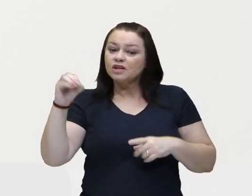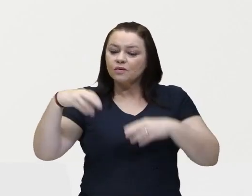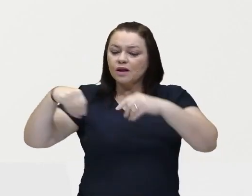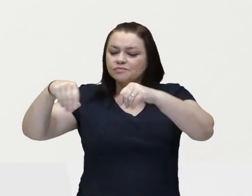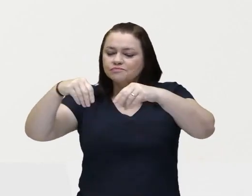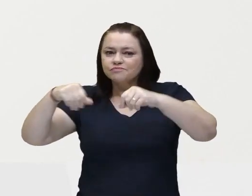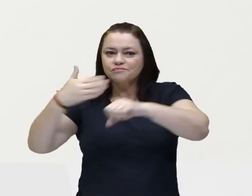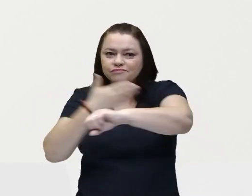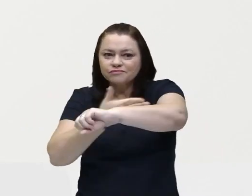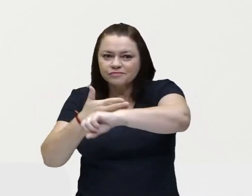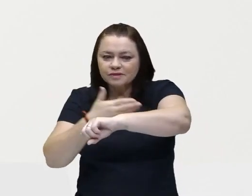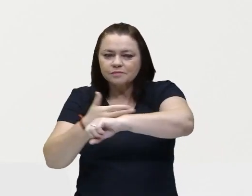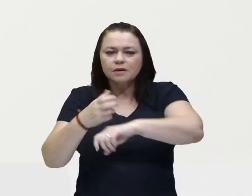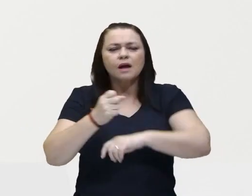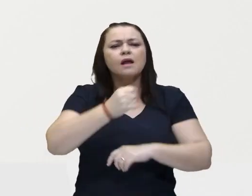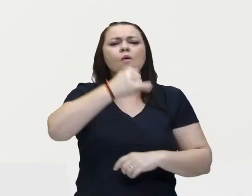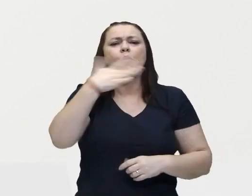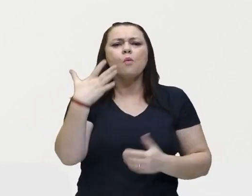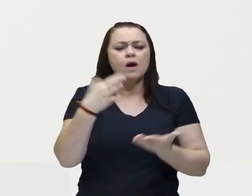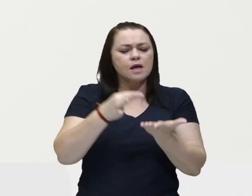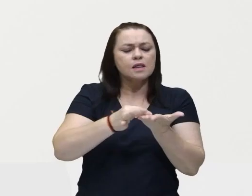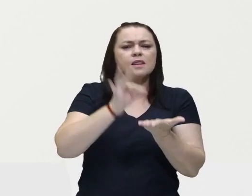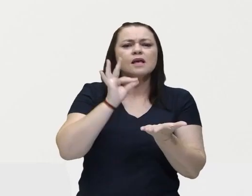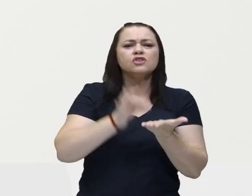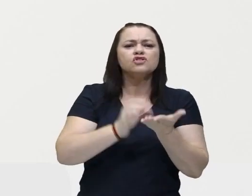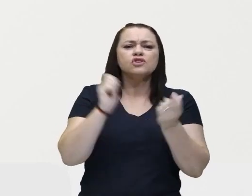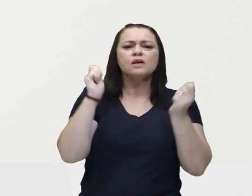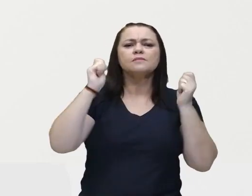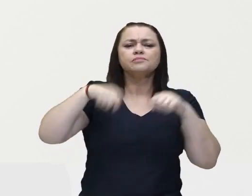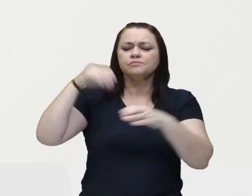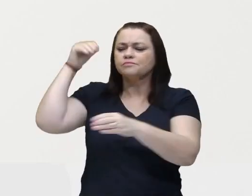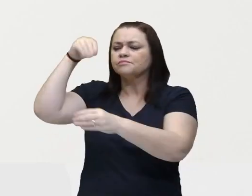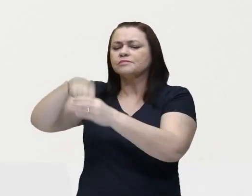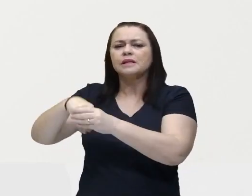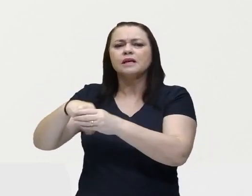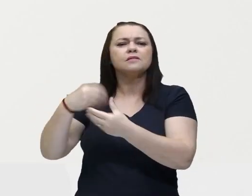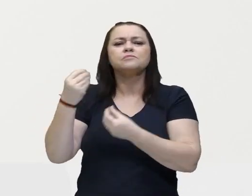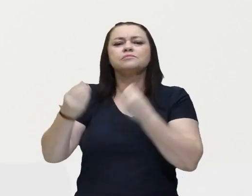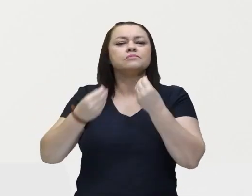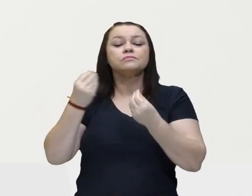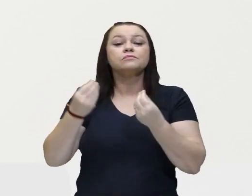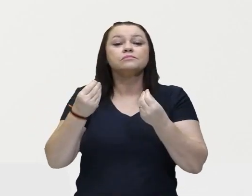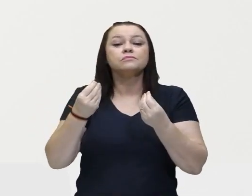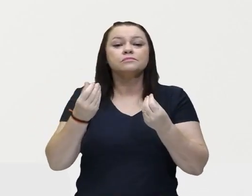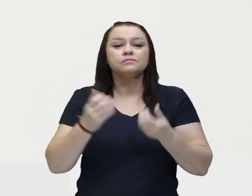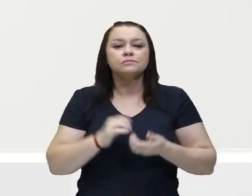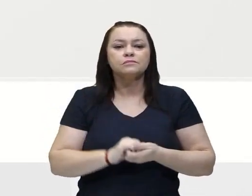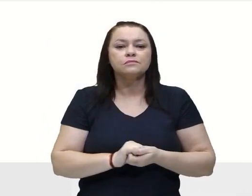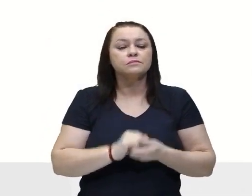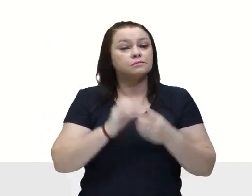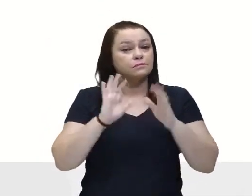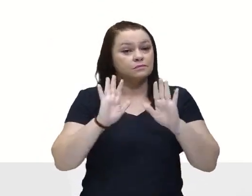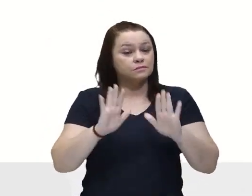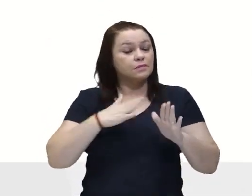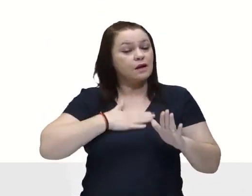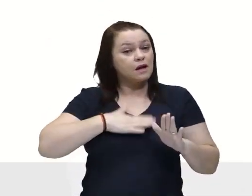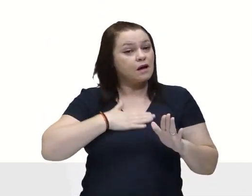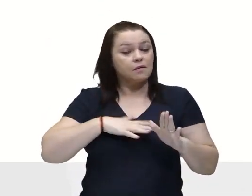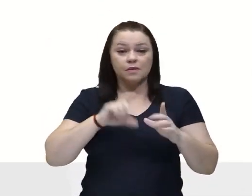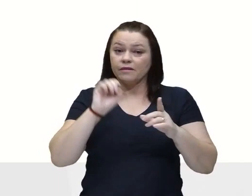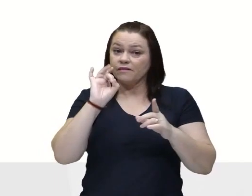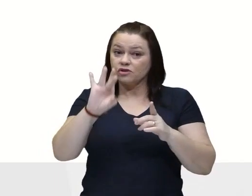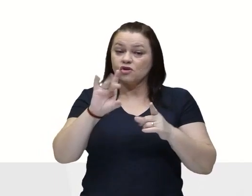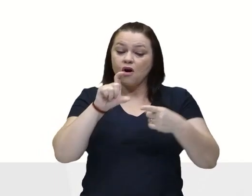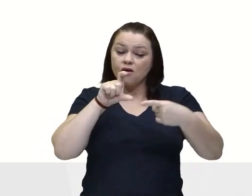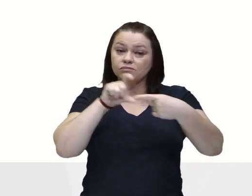quantas xícaras cabem dentro desse pacote de 1 quilo, o que eu posso fazer? Bom, é só você fazer a divisão. Nós temos o